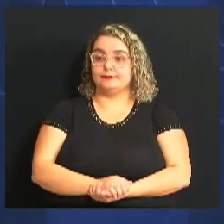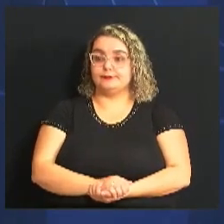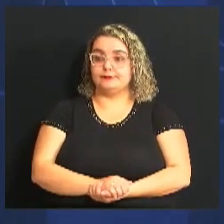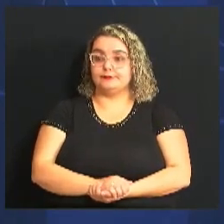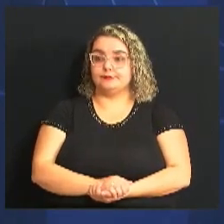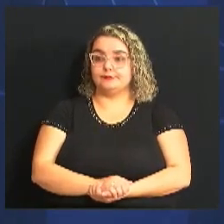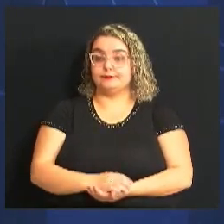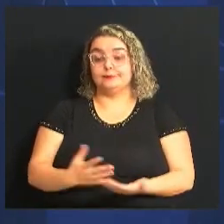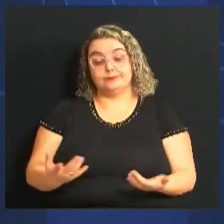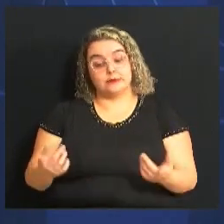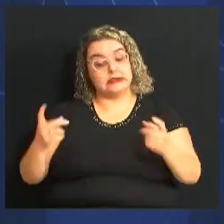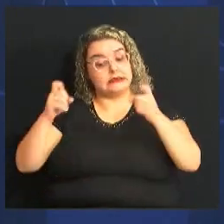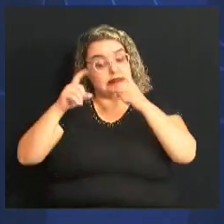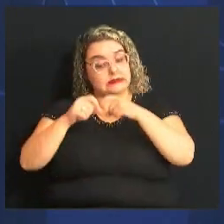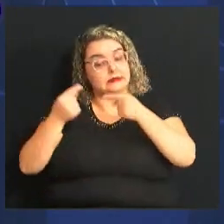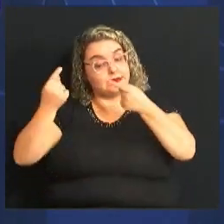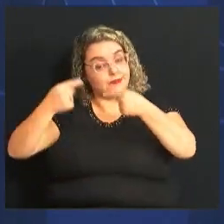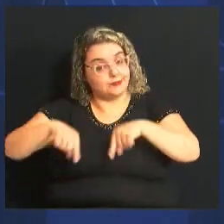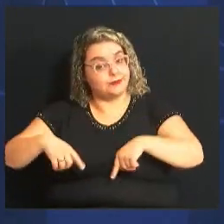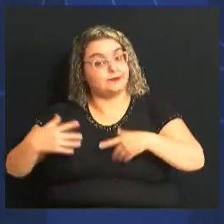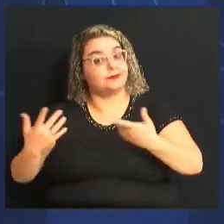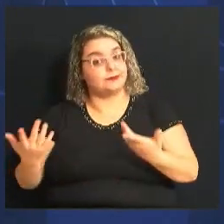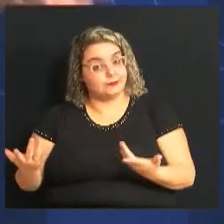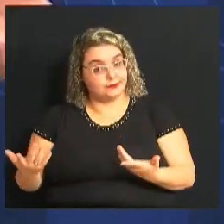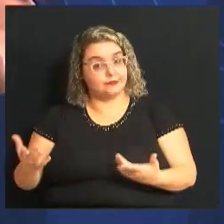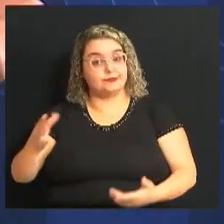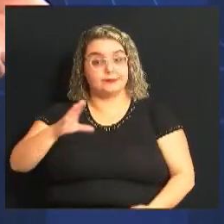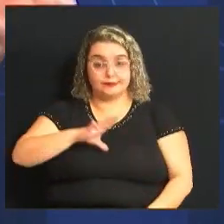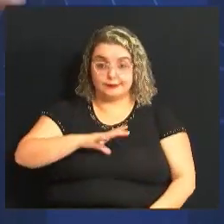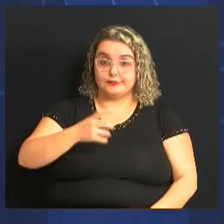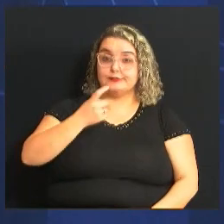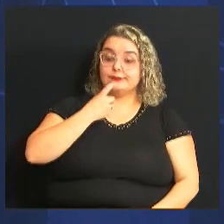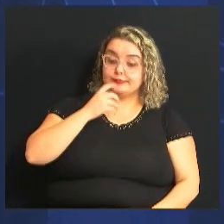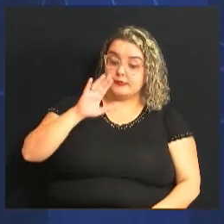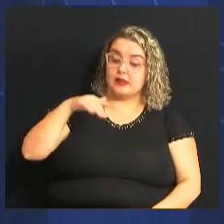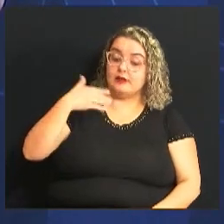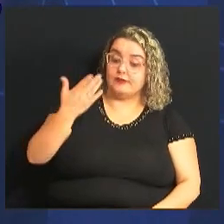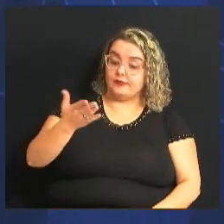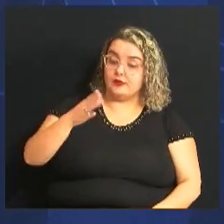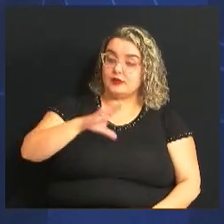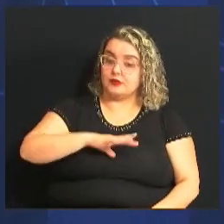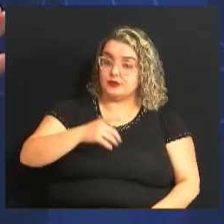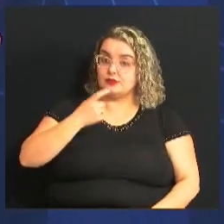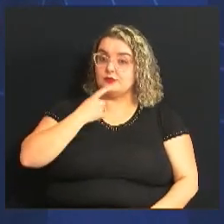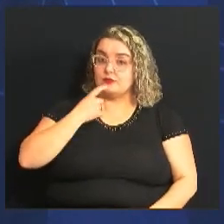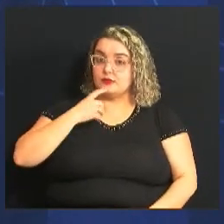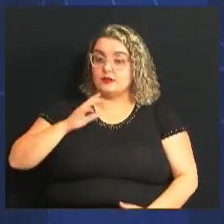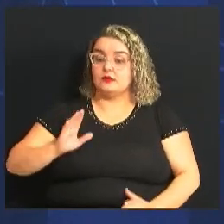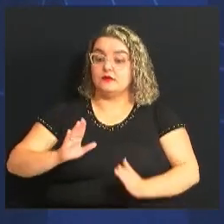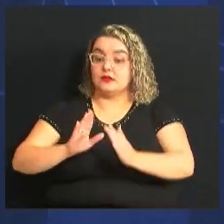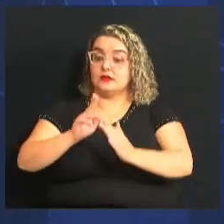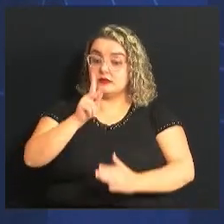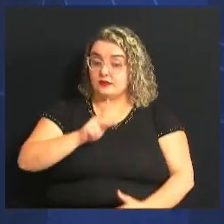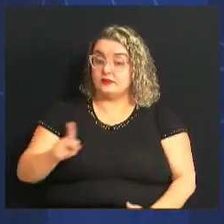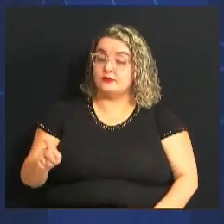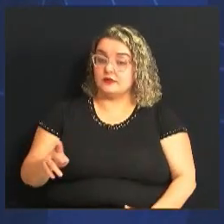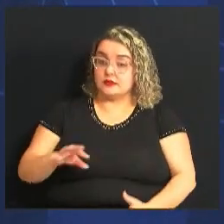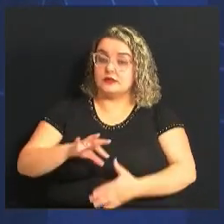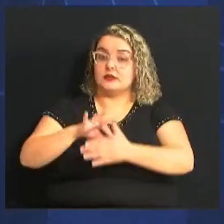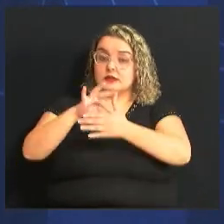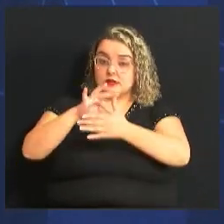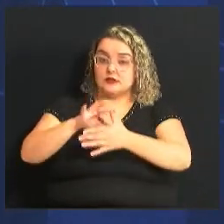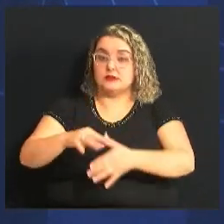Duelo complicado, difícil dos campineiros, fora de casa, enfrentando o vice-líder do Campeonato Paulista, mas é uma